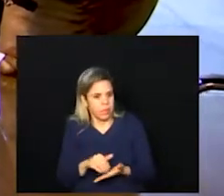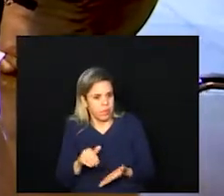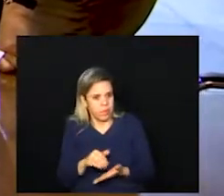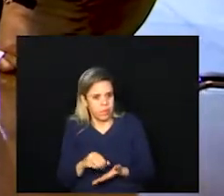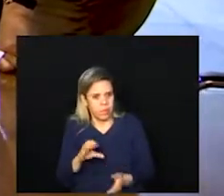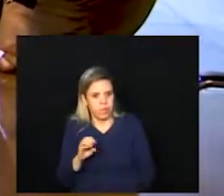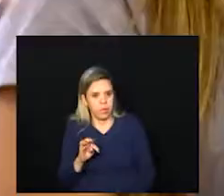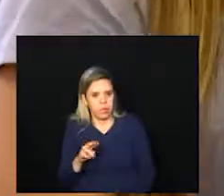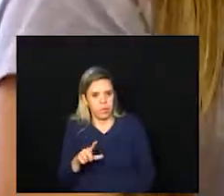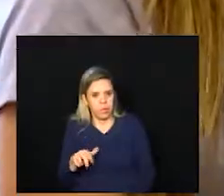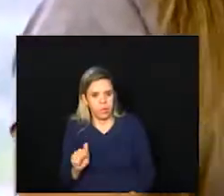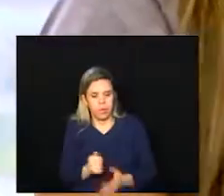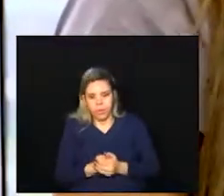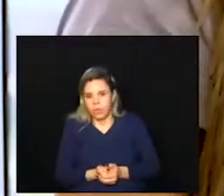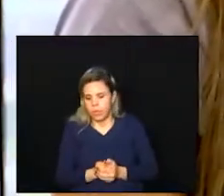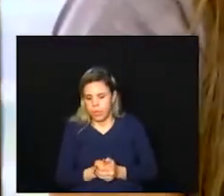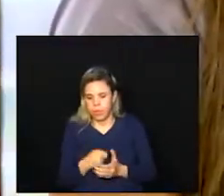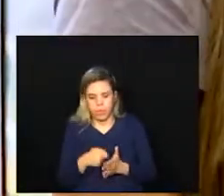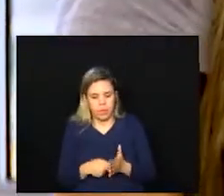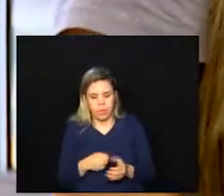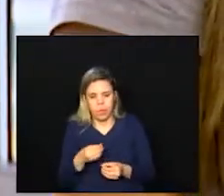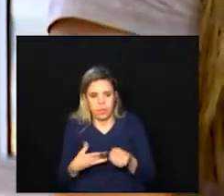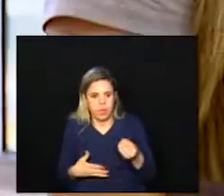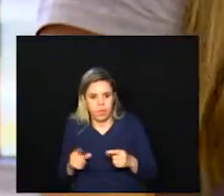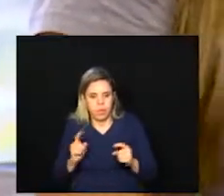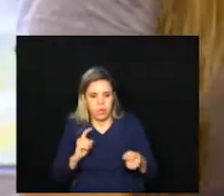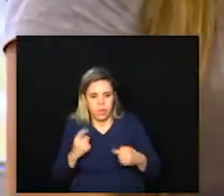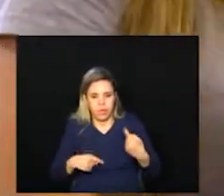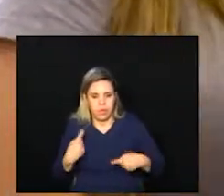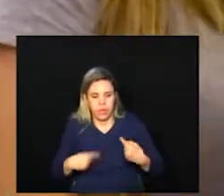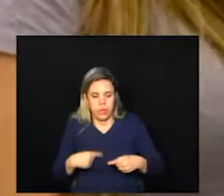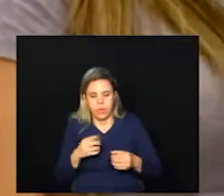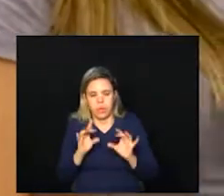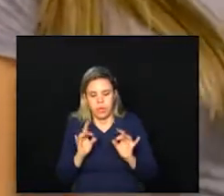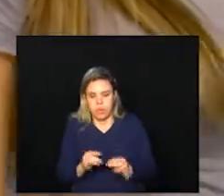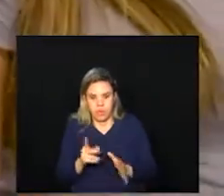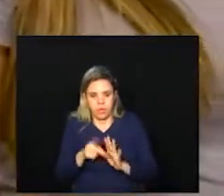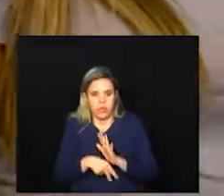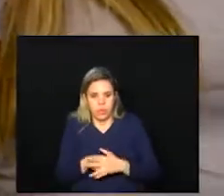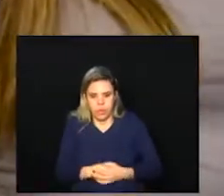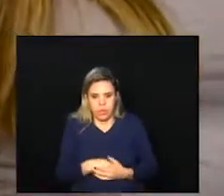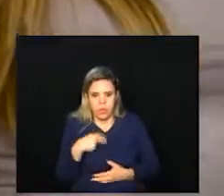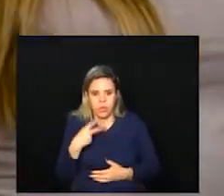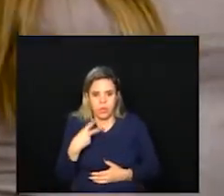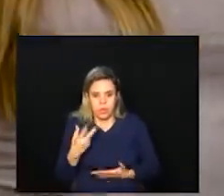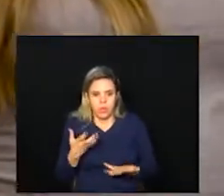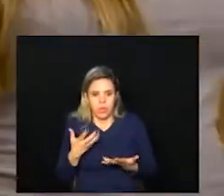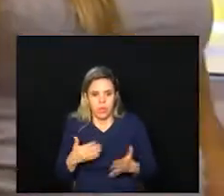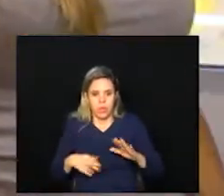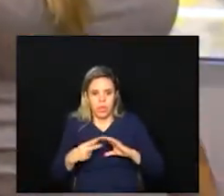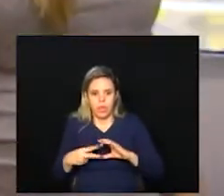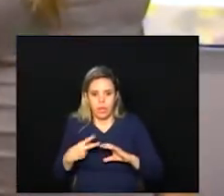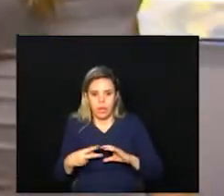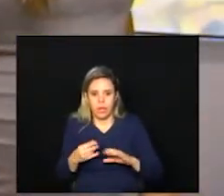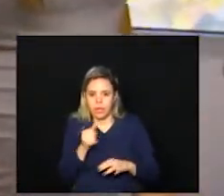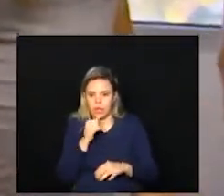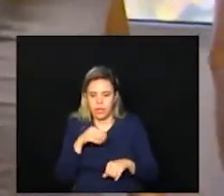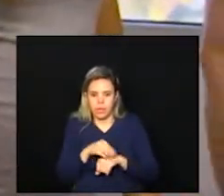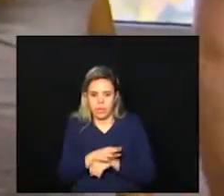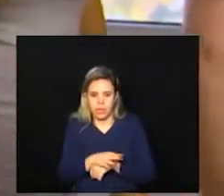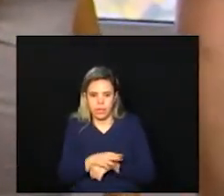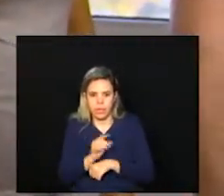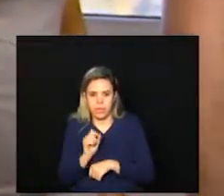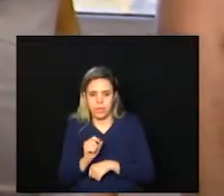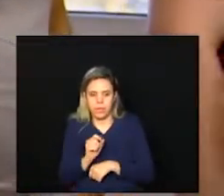Carolina Baracate. A pauta do encontro foi debater detalhes do projeto. O parlamentar quer que a Câmara dê o exemplo e